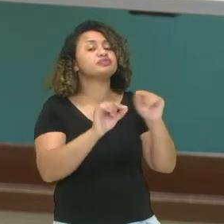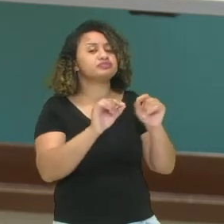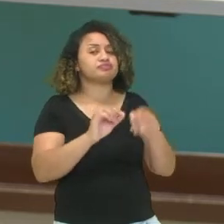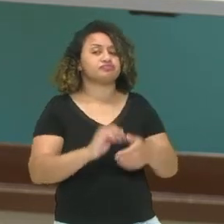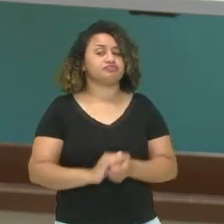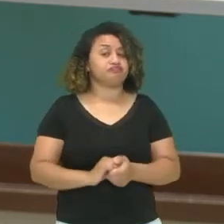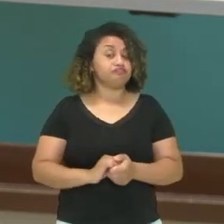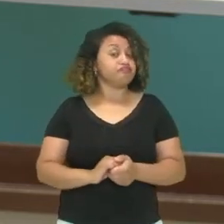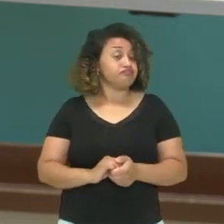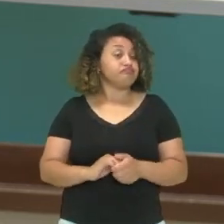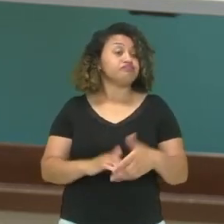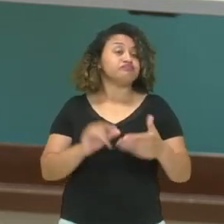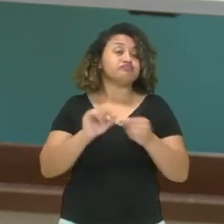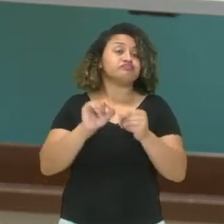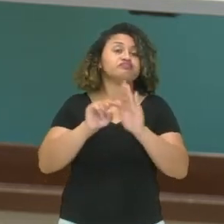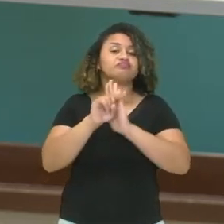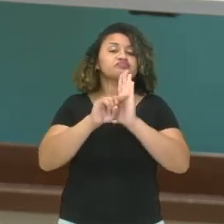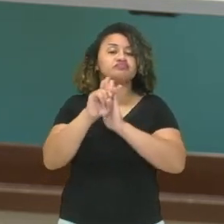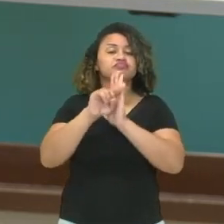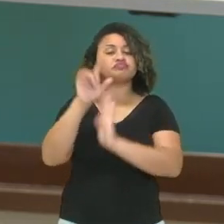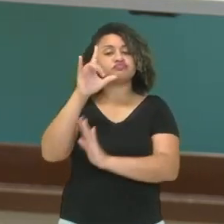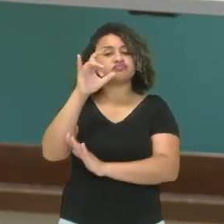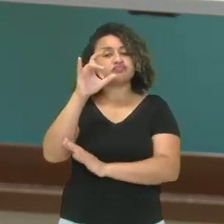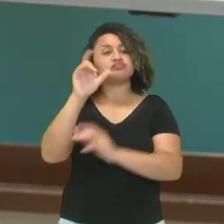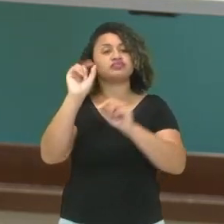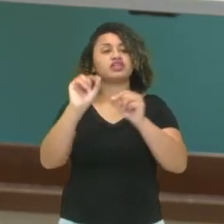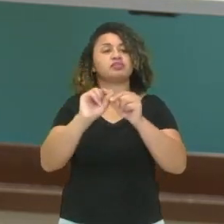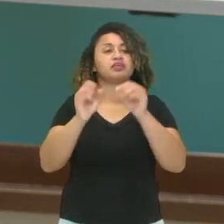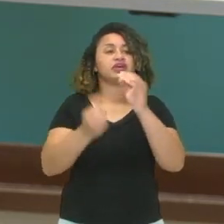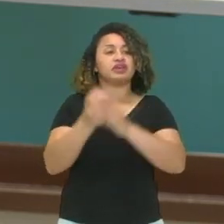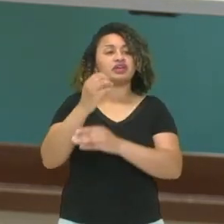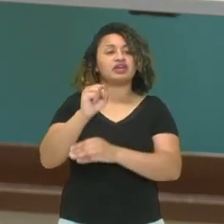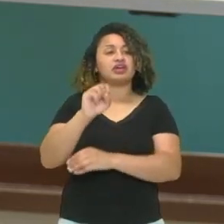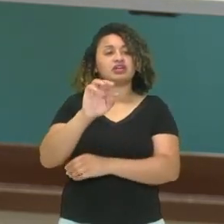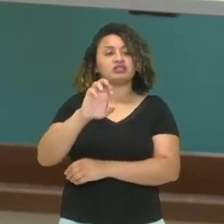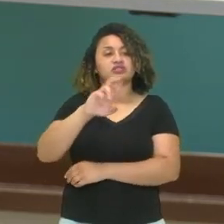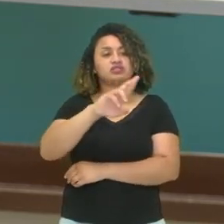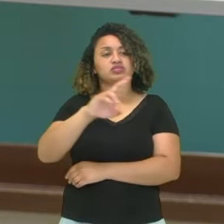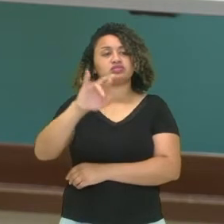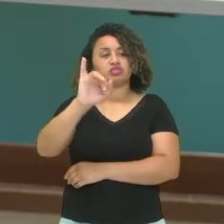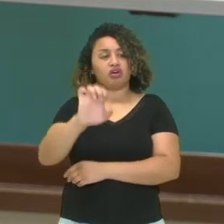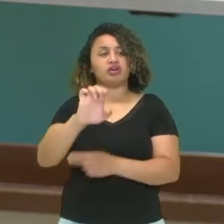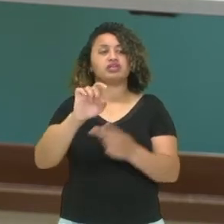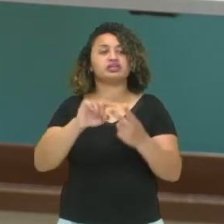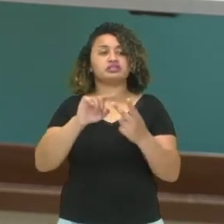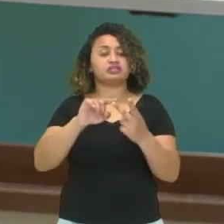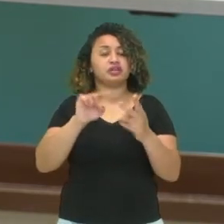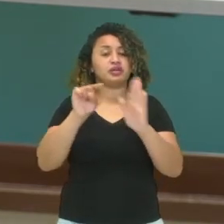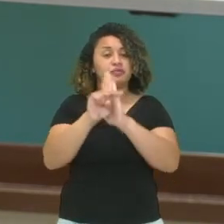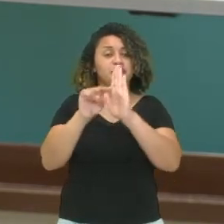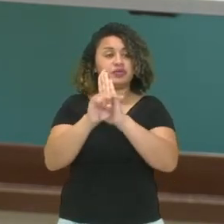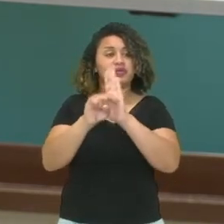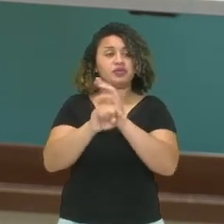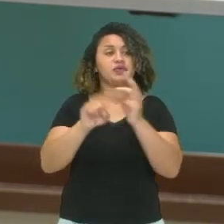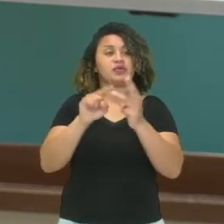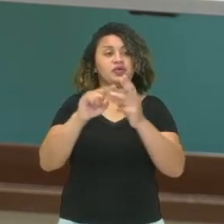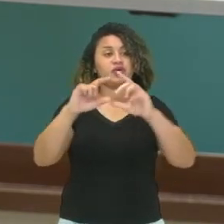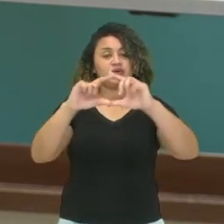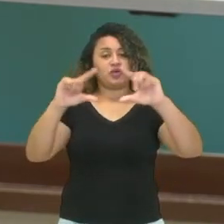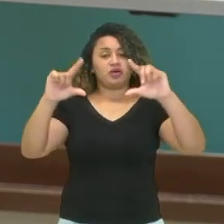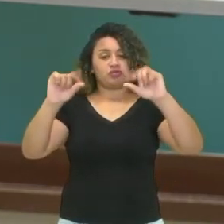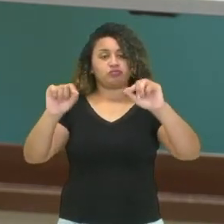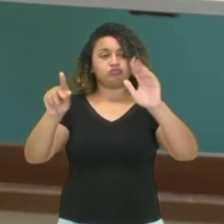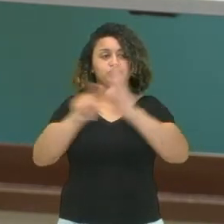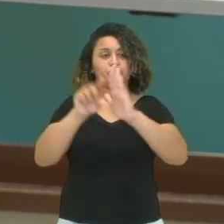as pesquisas no Instagram, é possível criar stories com uma enquete ou uma caixinha de perguntas. Já ouviram também da caixinha de